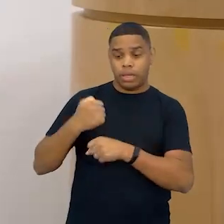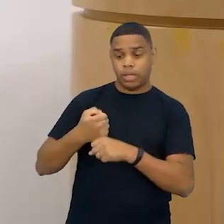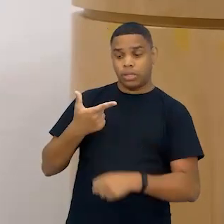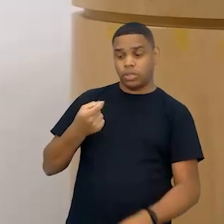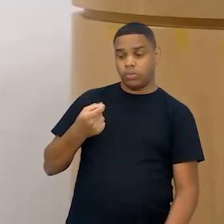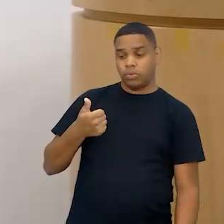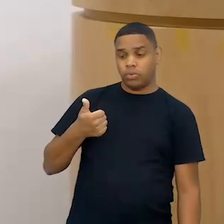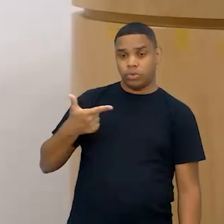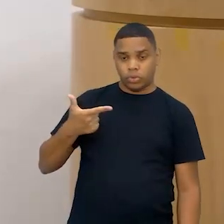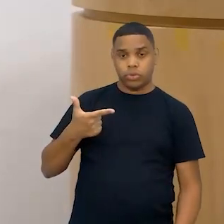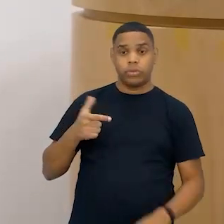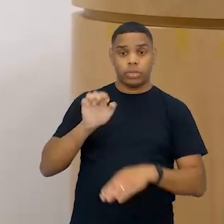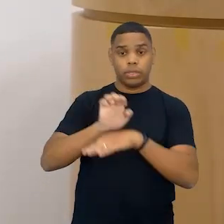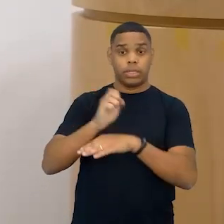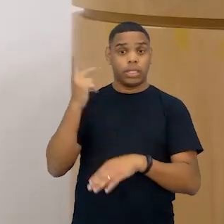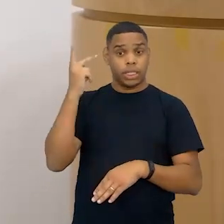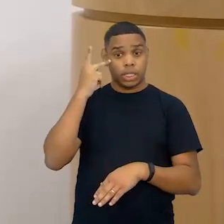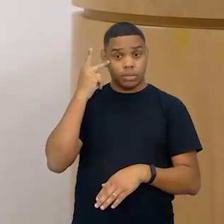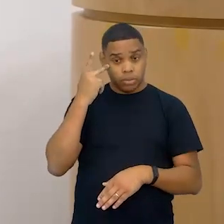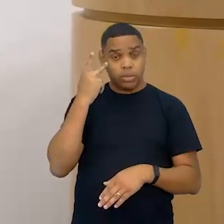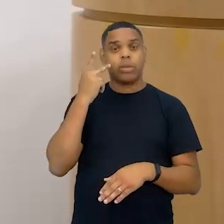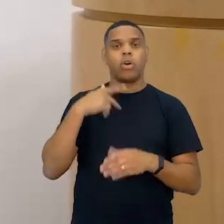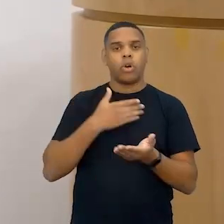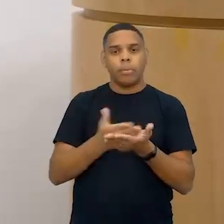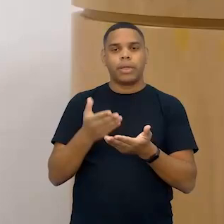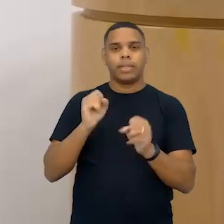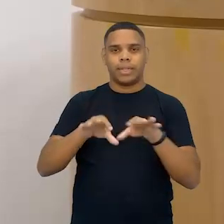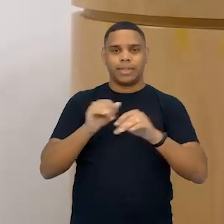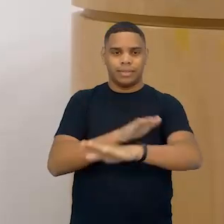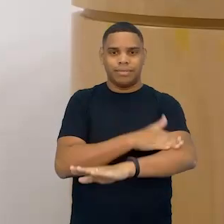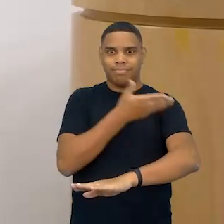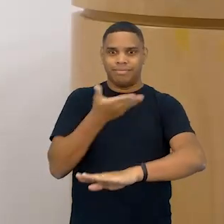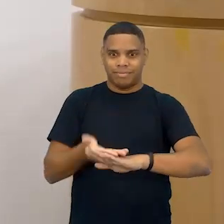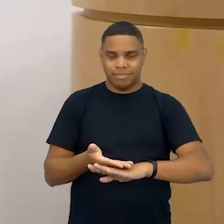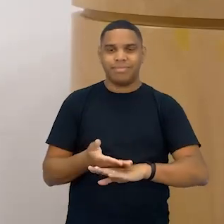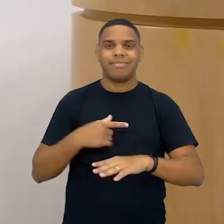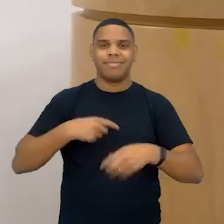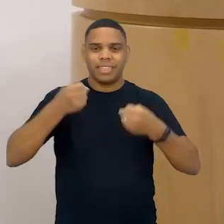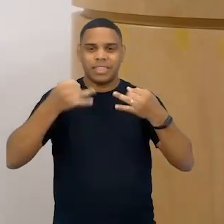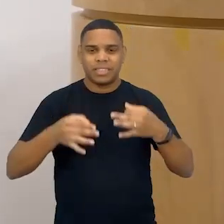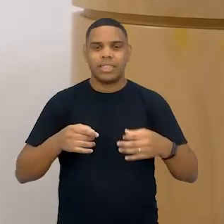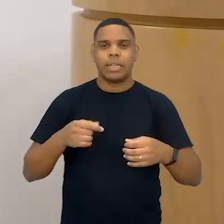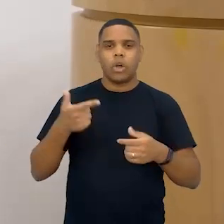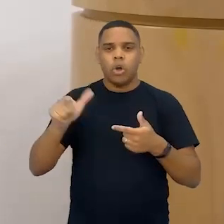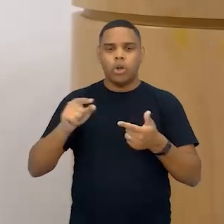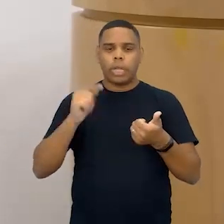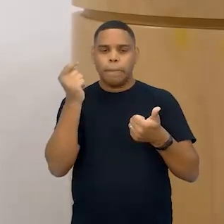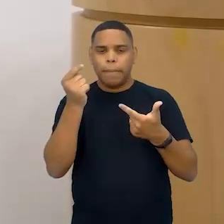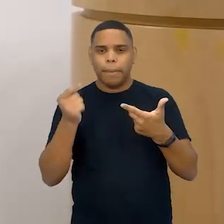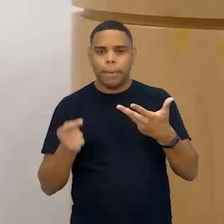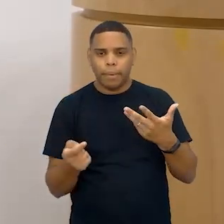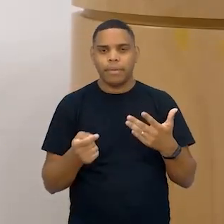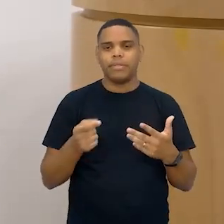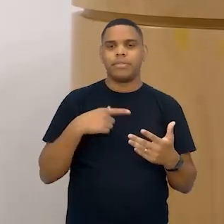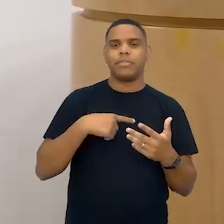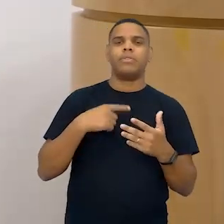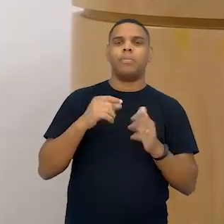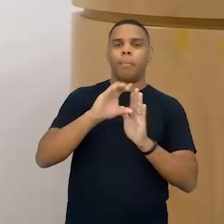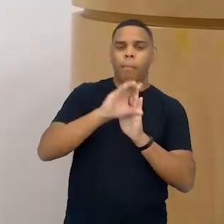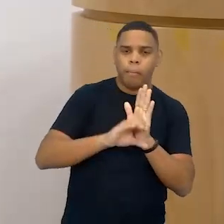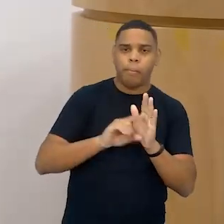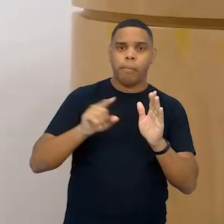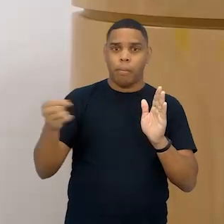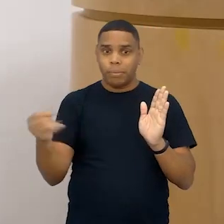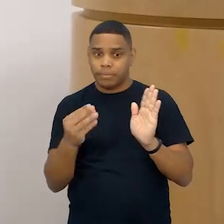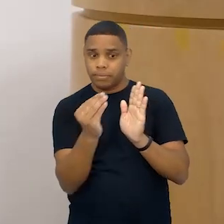2012 o Estado de São Paulo traz o programa Ensino Integral, que ele vai trazer outras perspectivas, então componentes